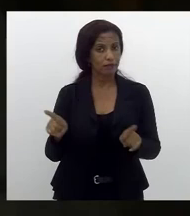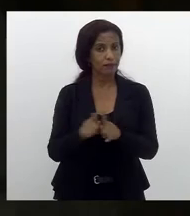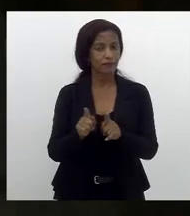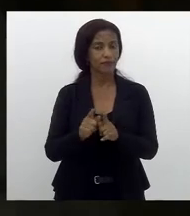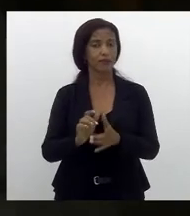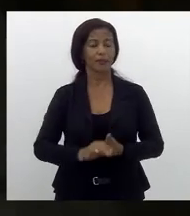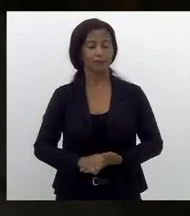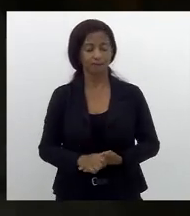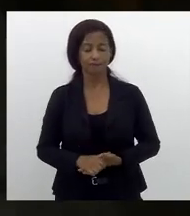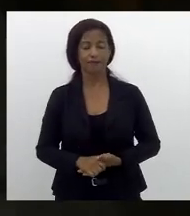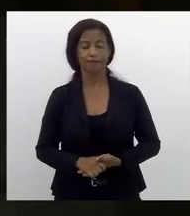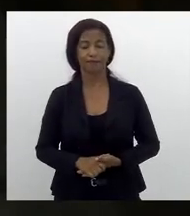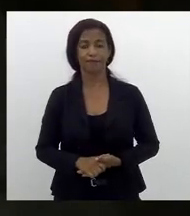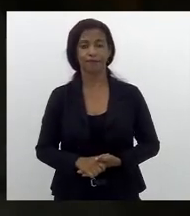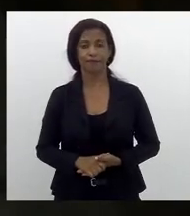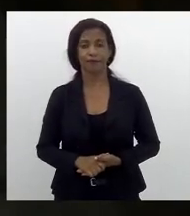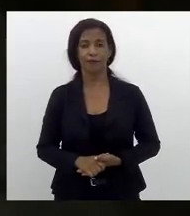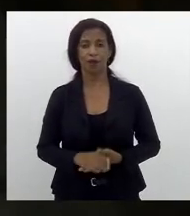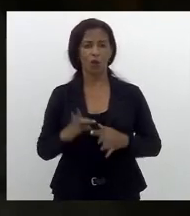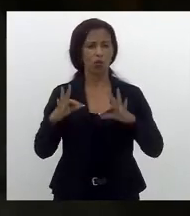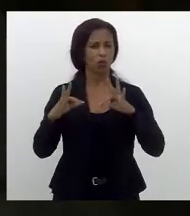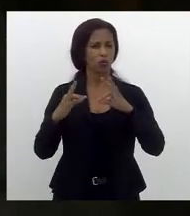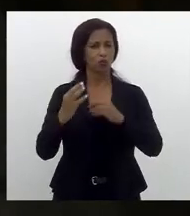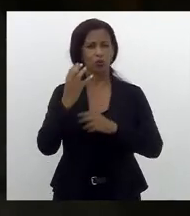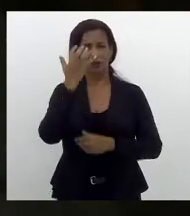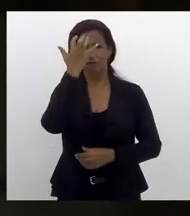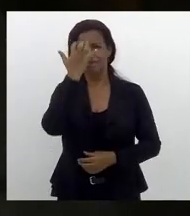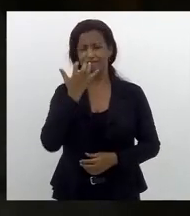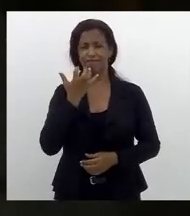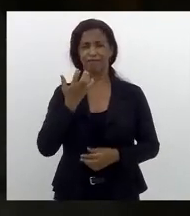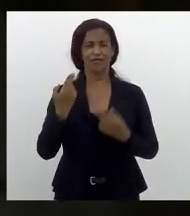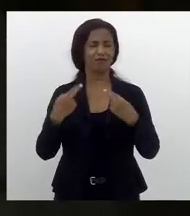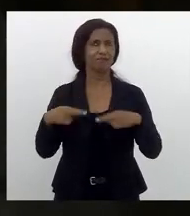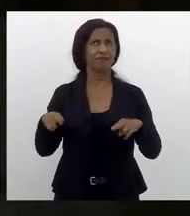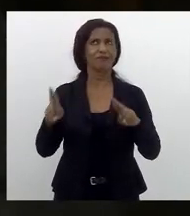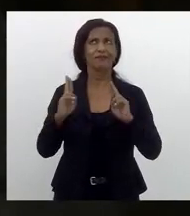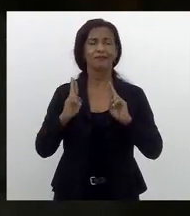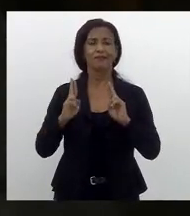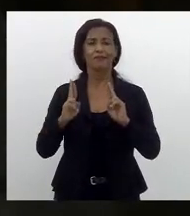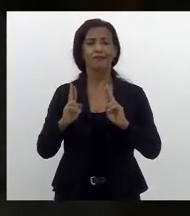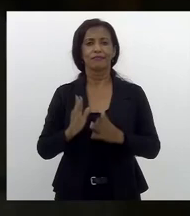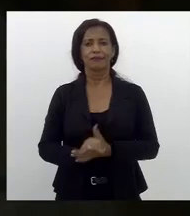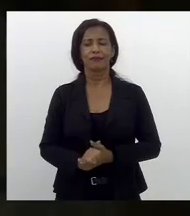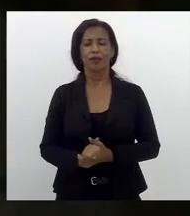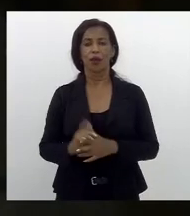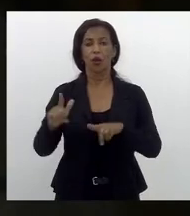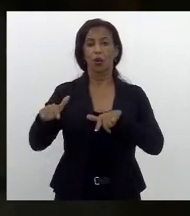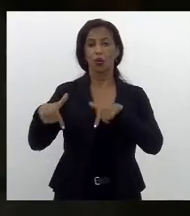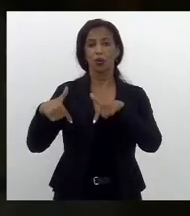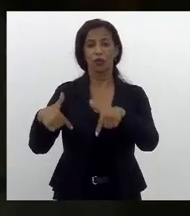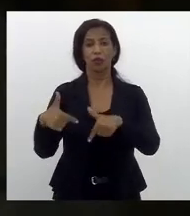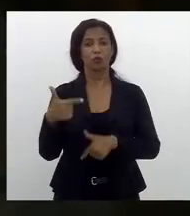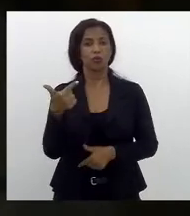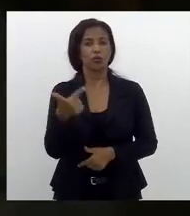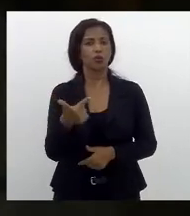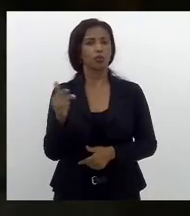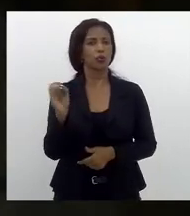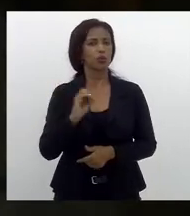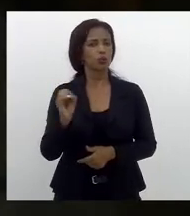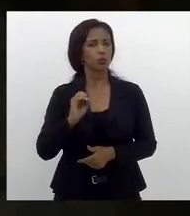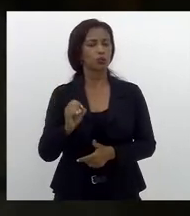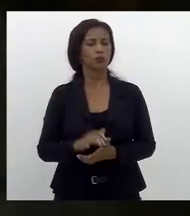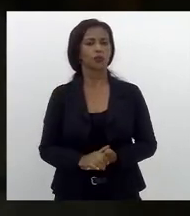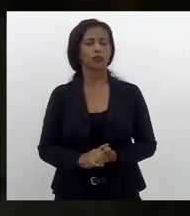aqui enaltecer, com toda a sinceridade e esperança. Os atos do dia 2 de outubro